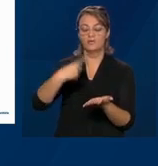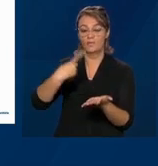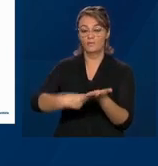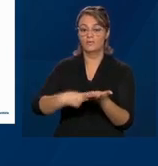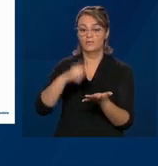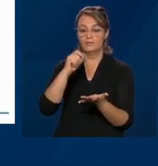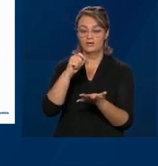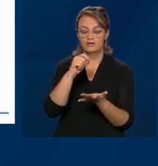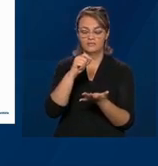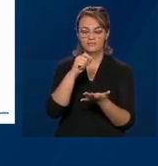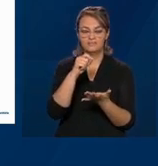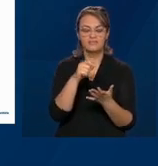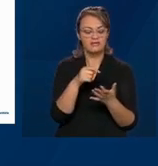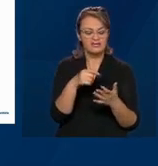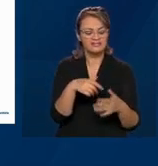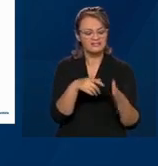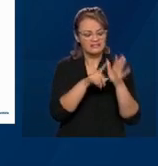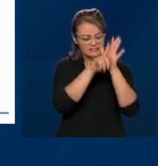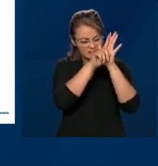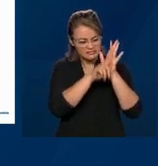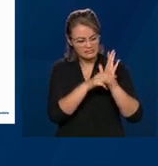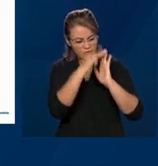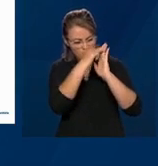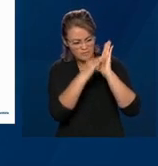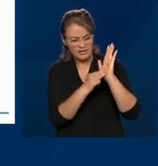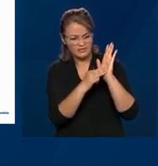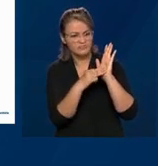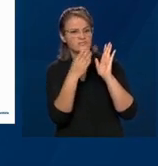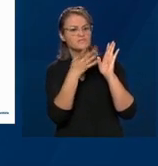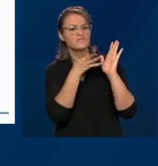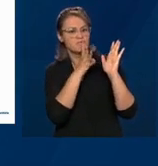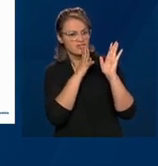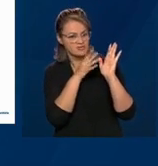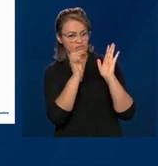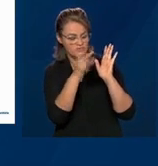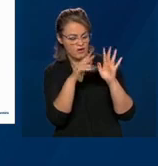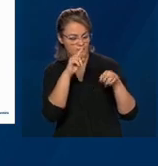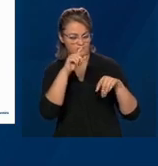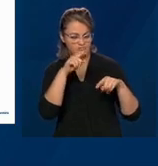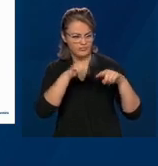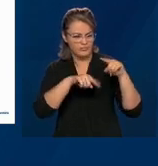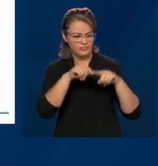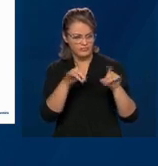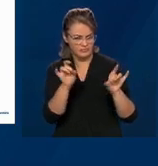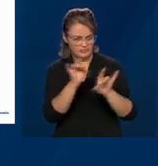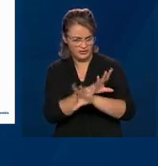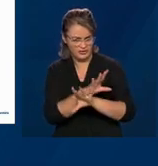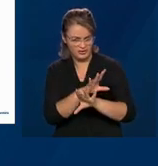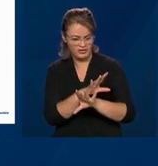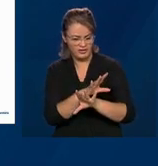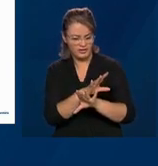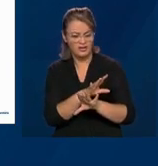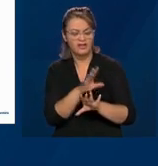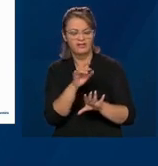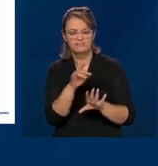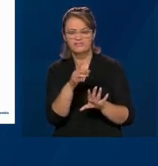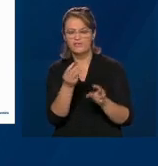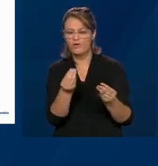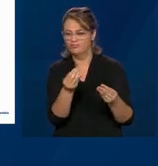a internalização da metodologia analítica desse produto terminado. O que significa isso? Significa que, uma vez